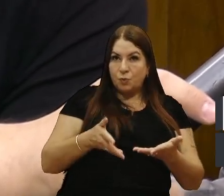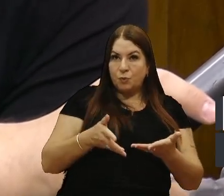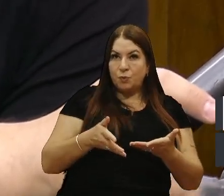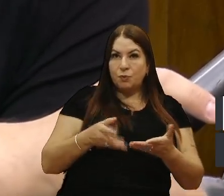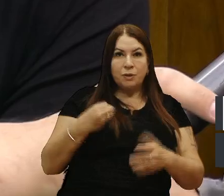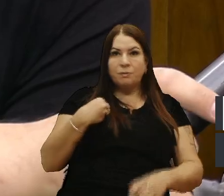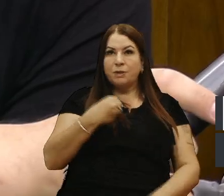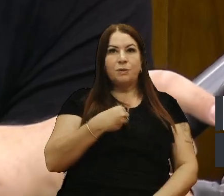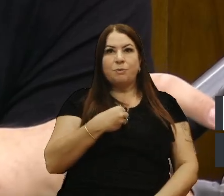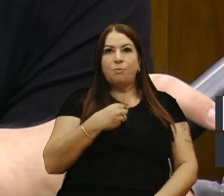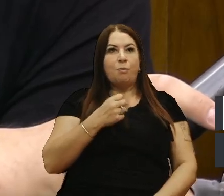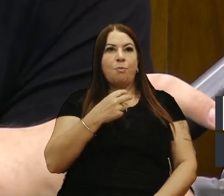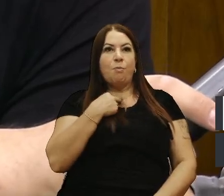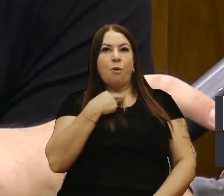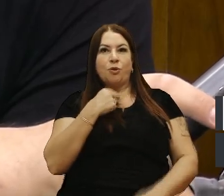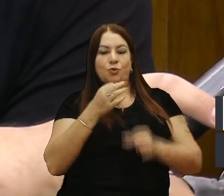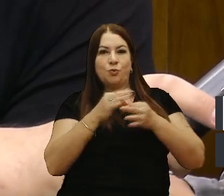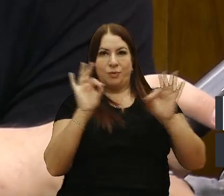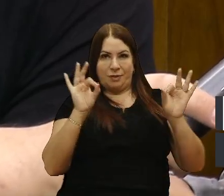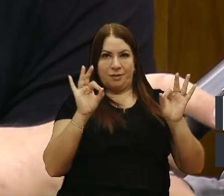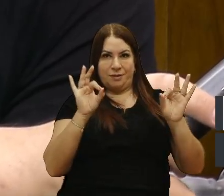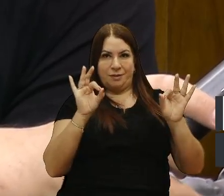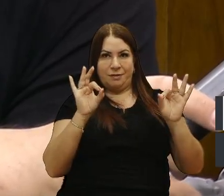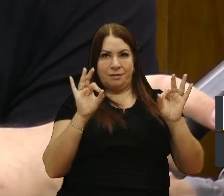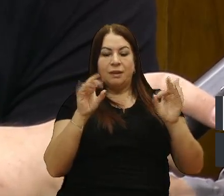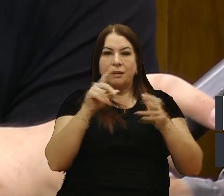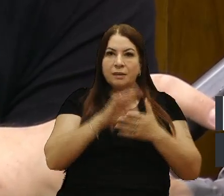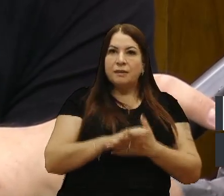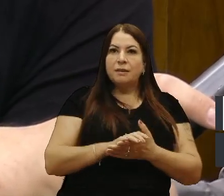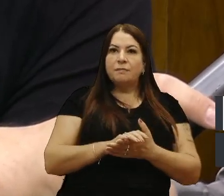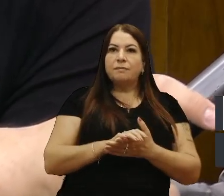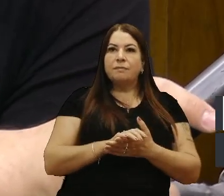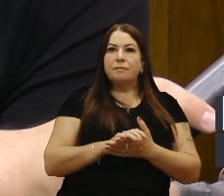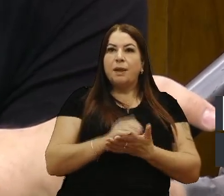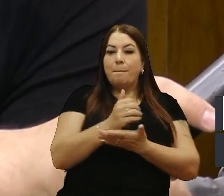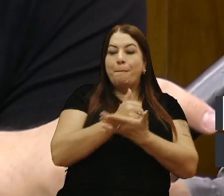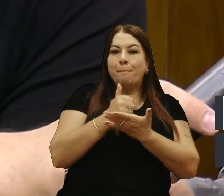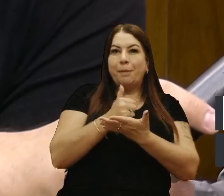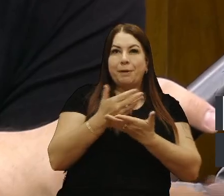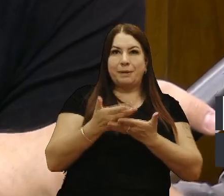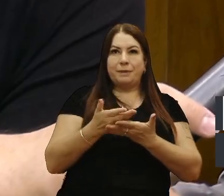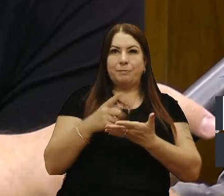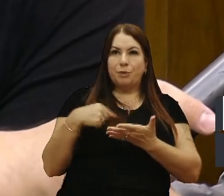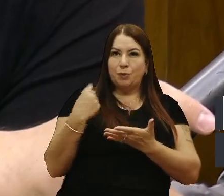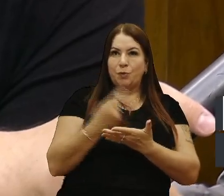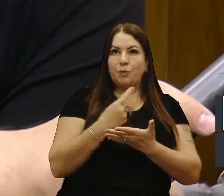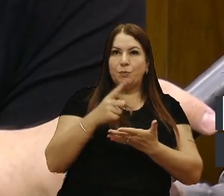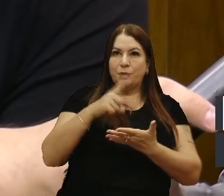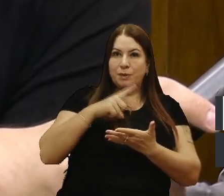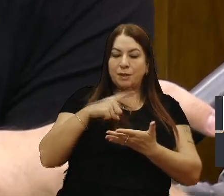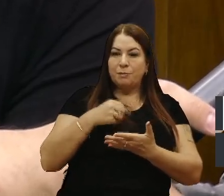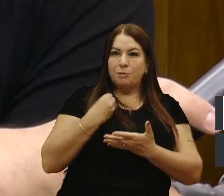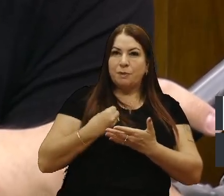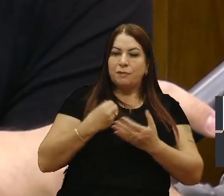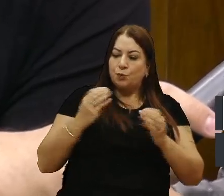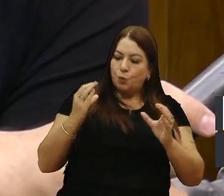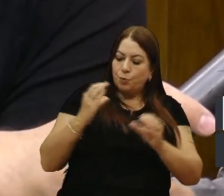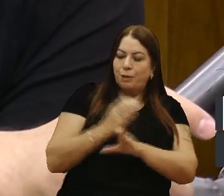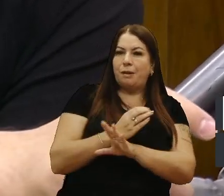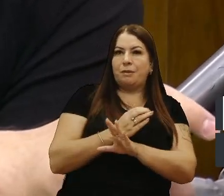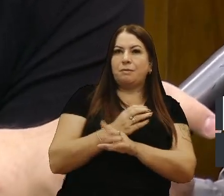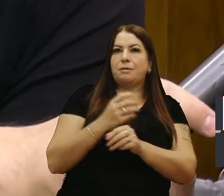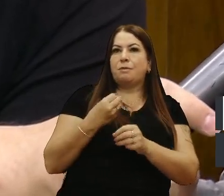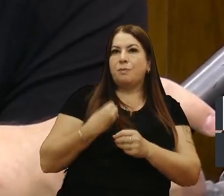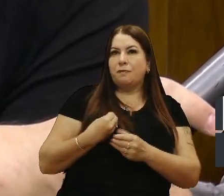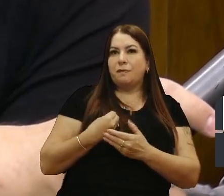medicina não pode curar. Mas a base para nós termos uma vida plena e